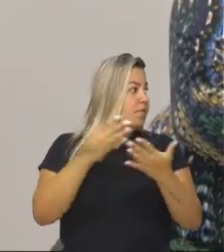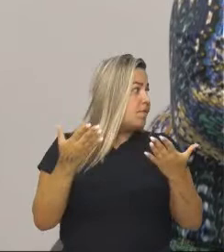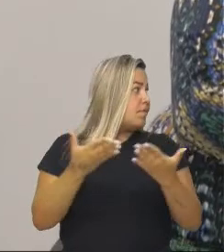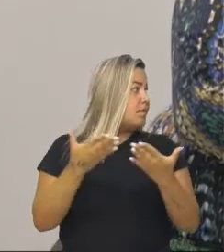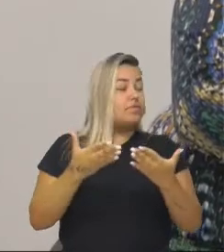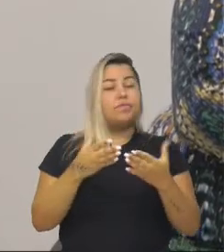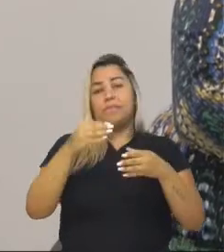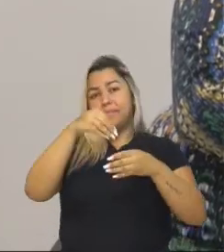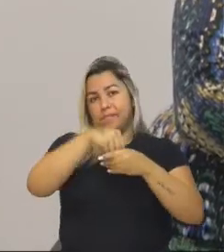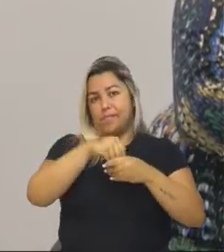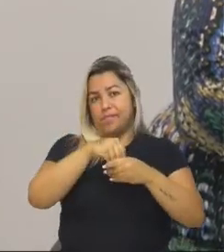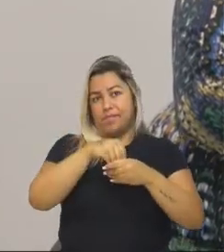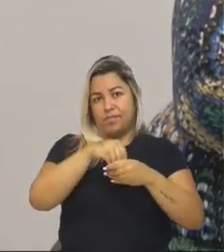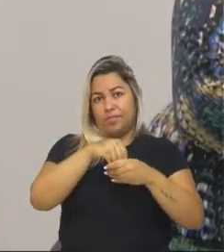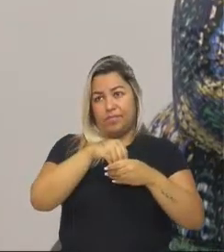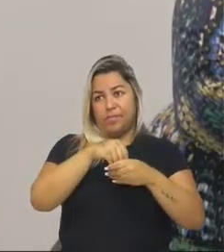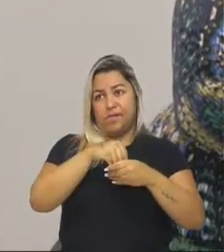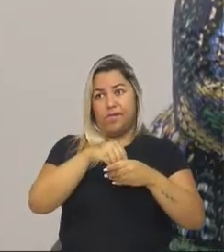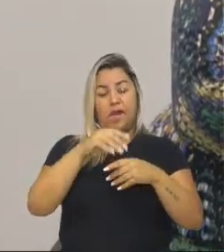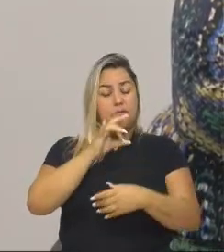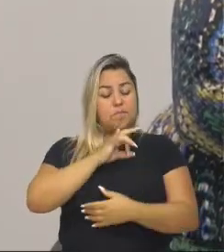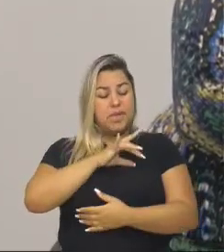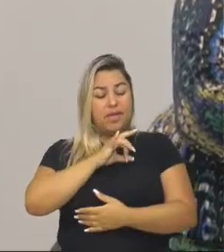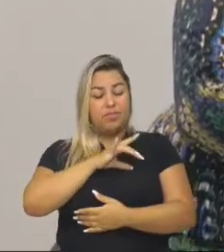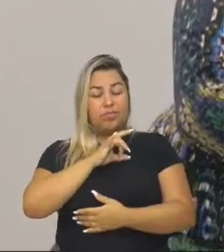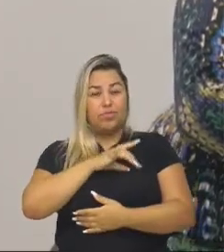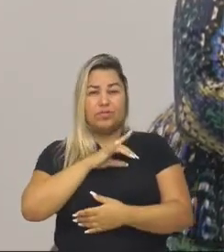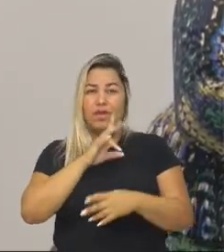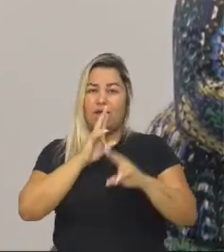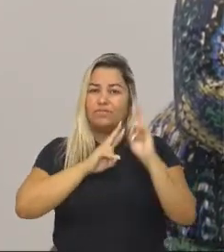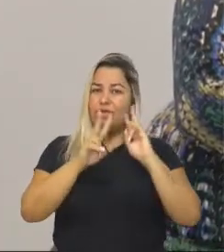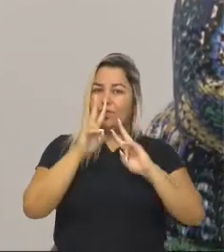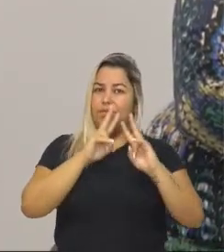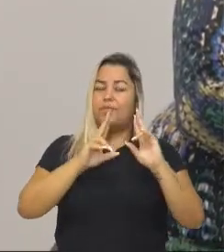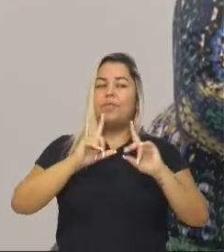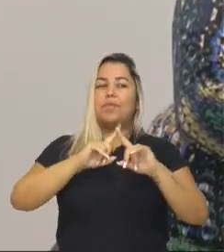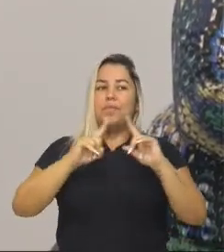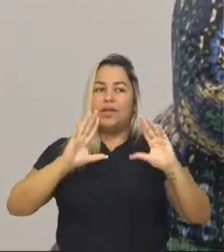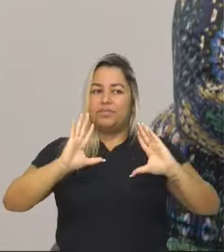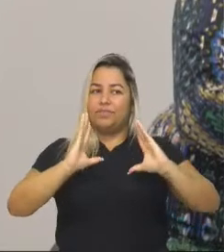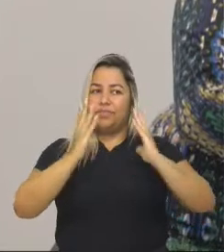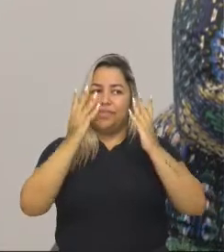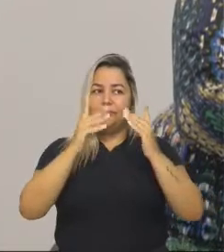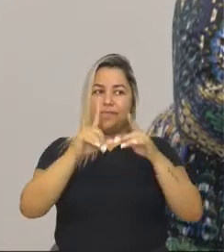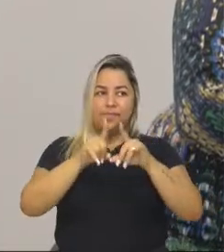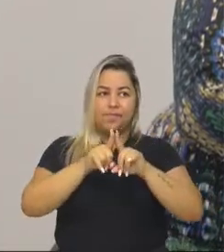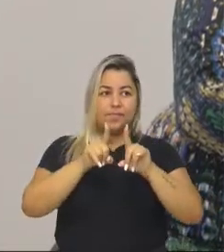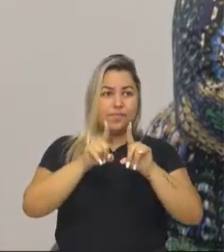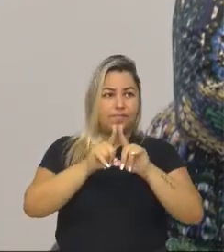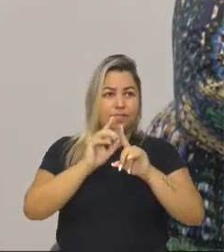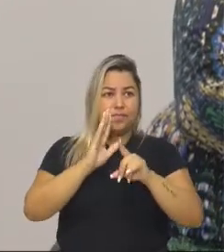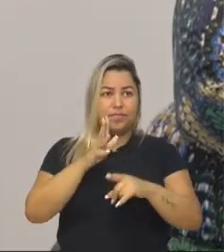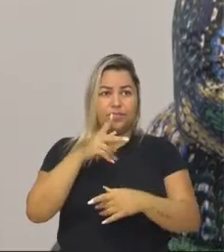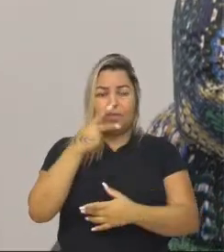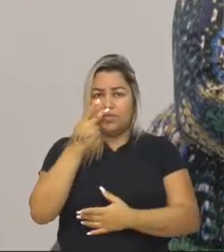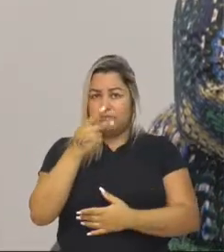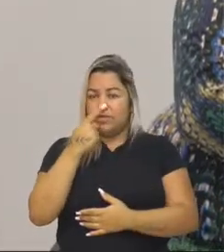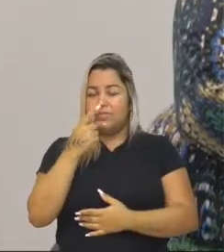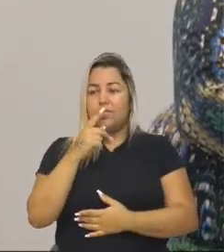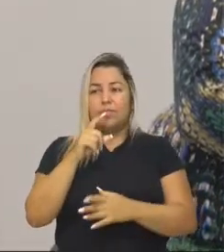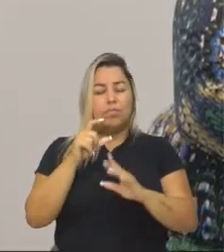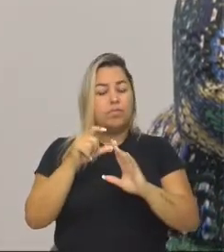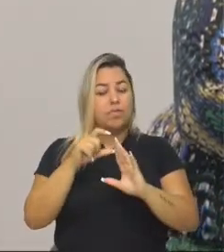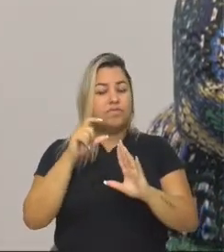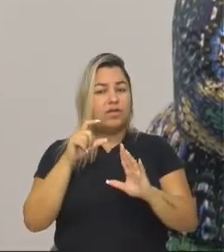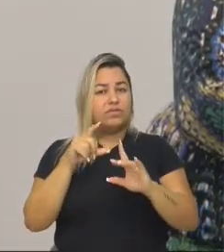desse cenário de um certo medo ainda que nos acompanha, mas que celebrar também é nos despedir do medo, como disse Jamil muito bem, que eu vou ficar com essa frase e vou